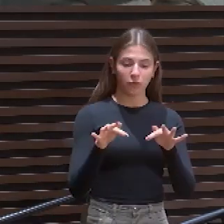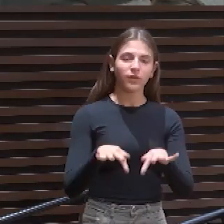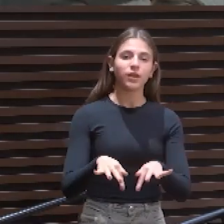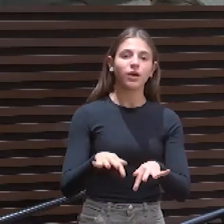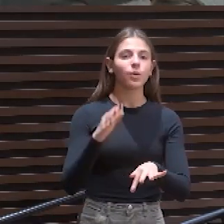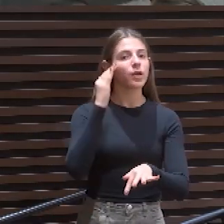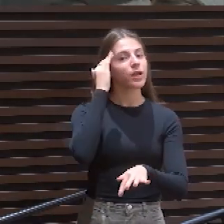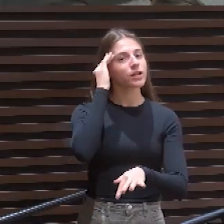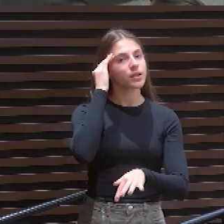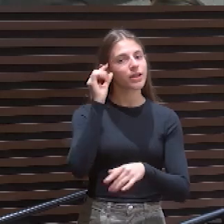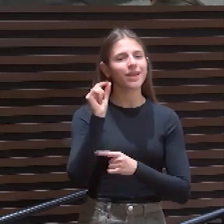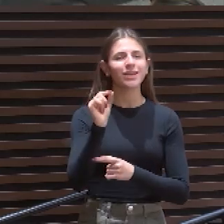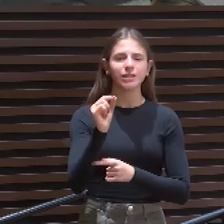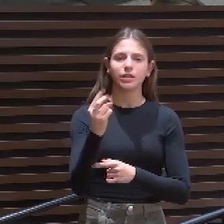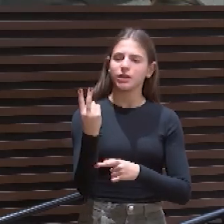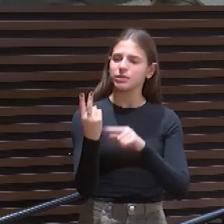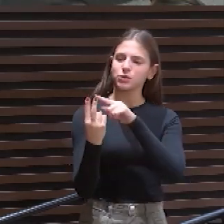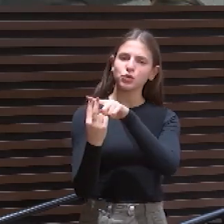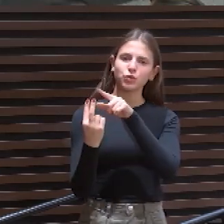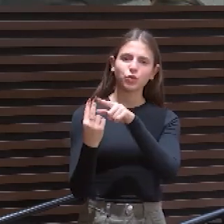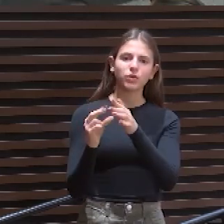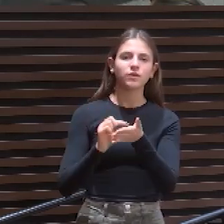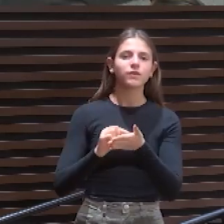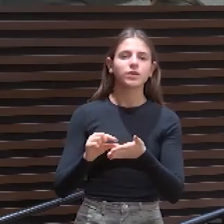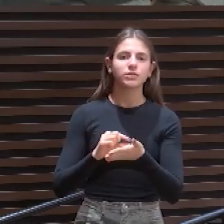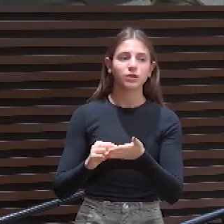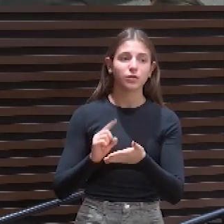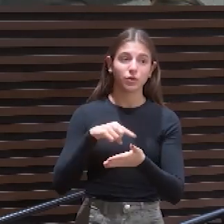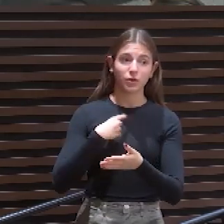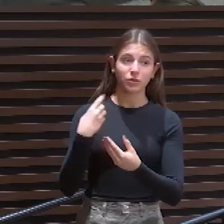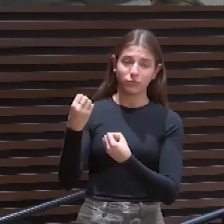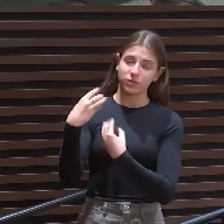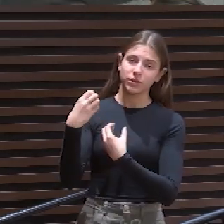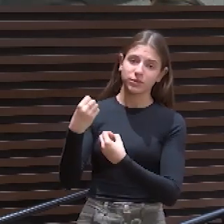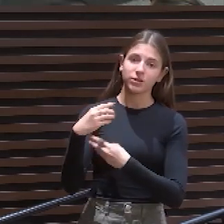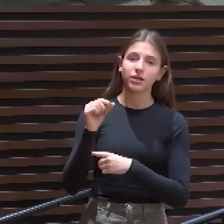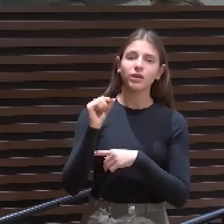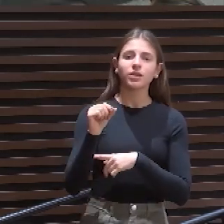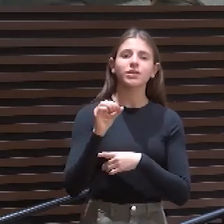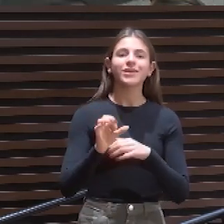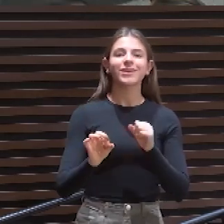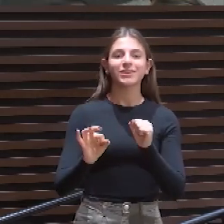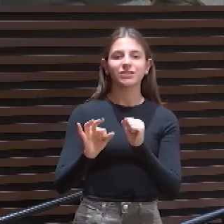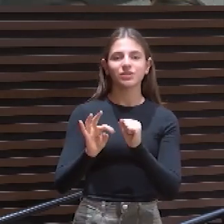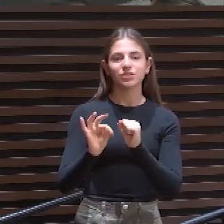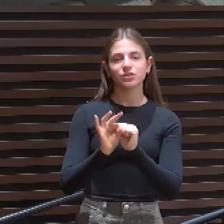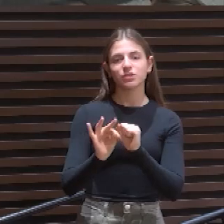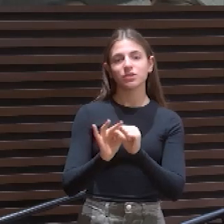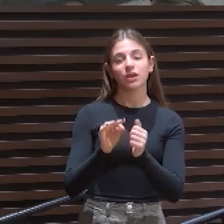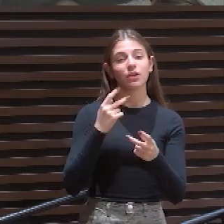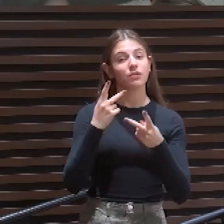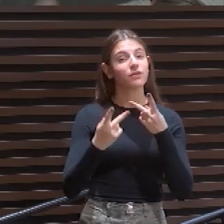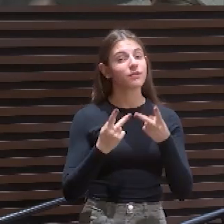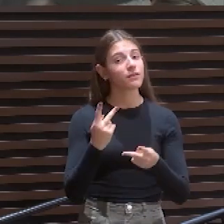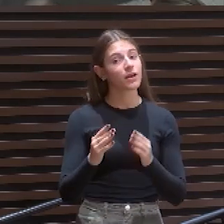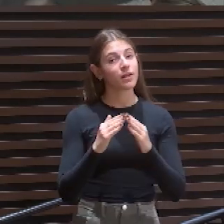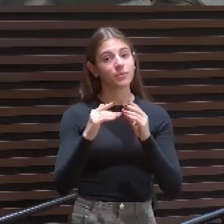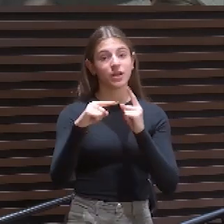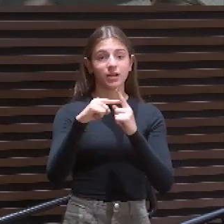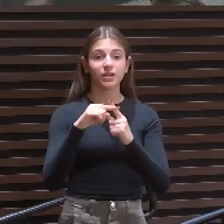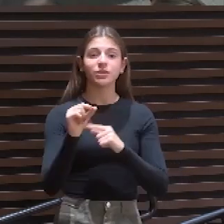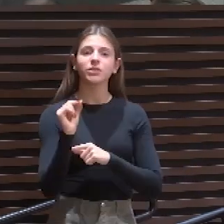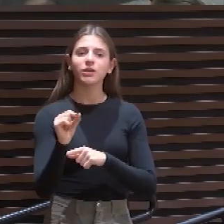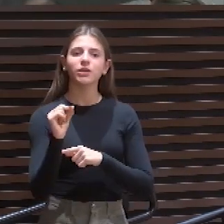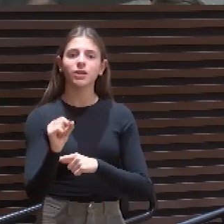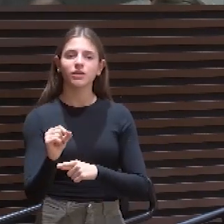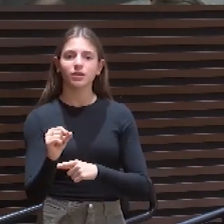que esses dois versículos nos ensinam. O que Tiago fala à igreja? O que constitui